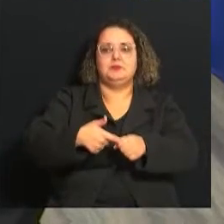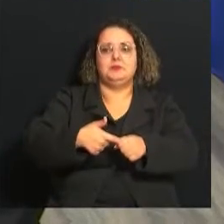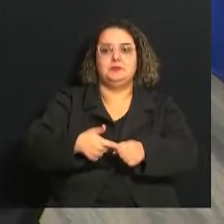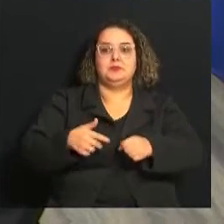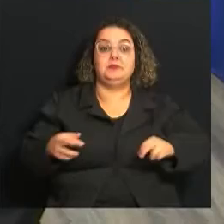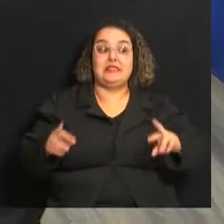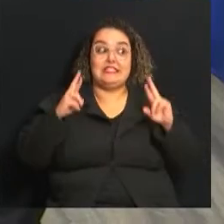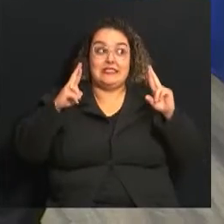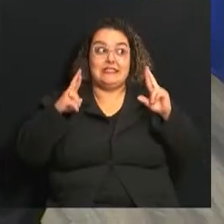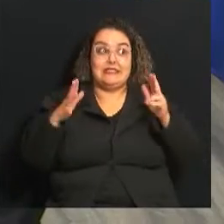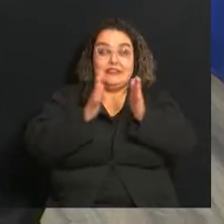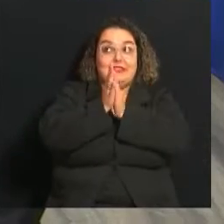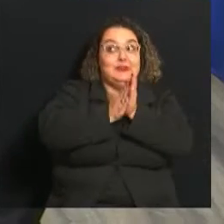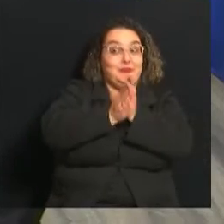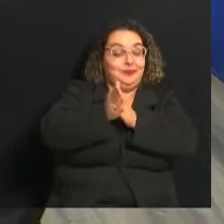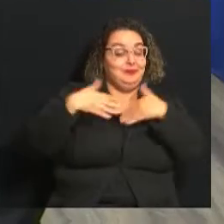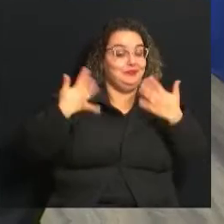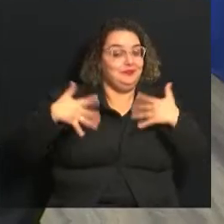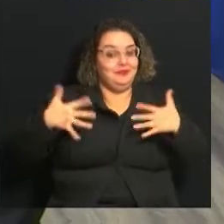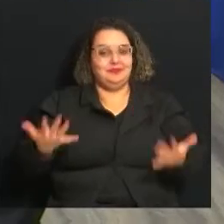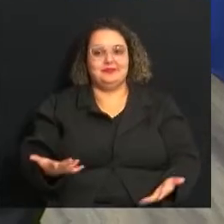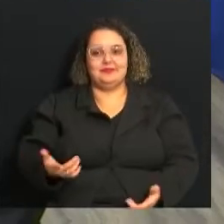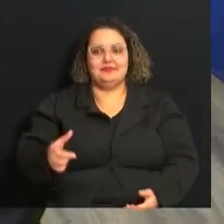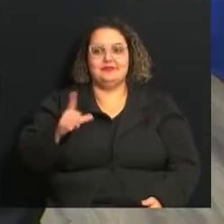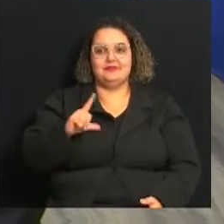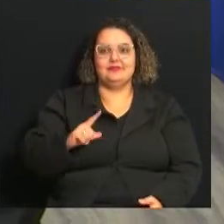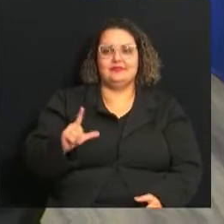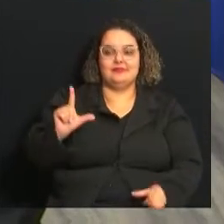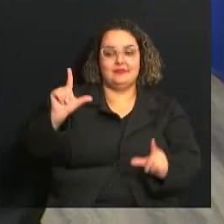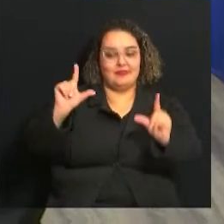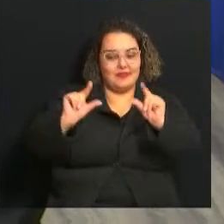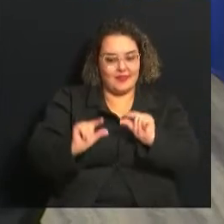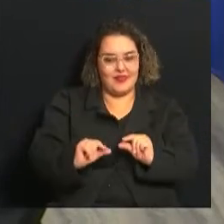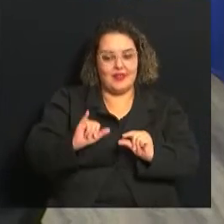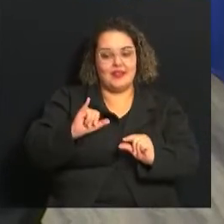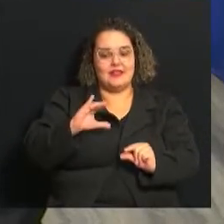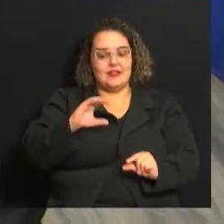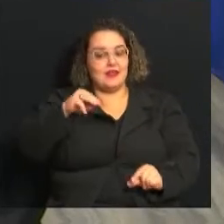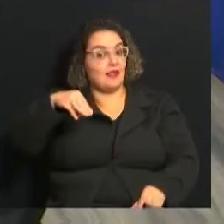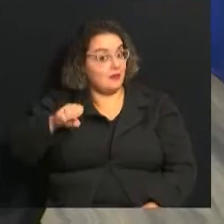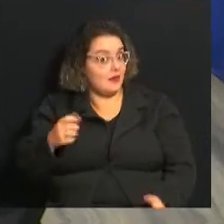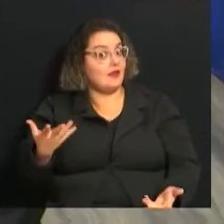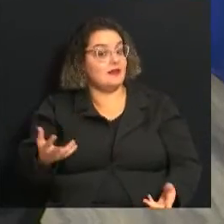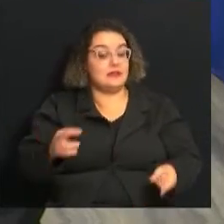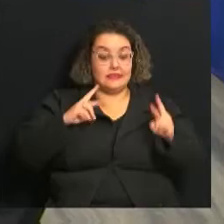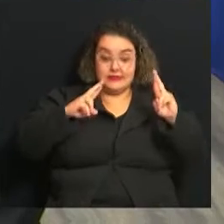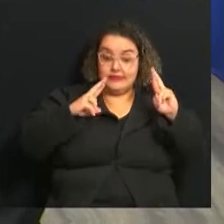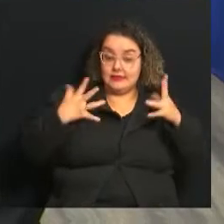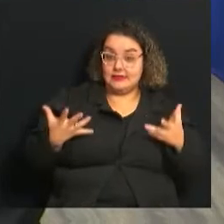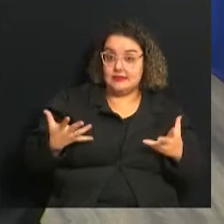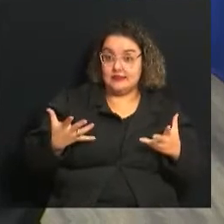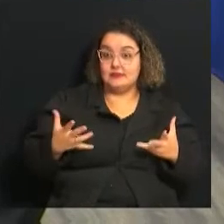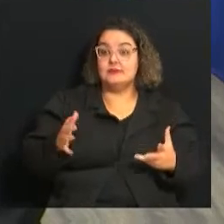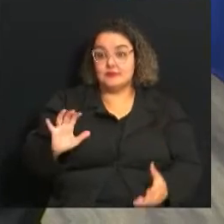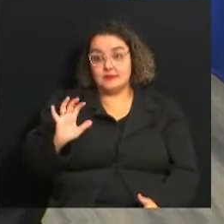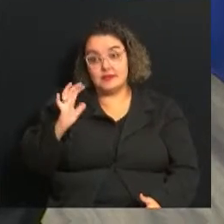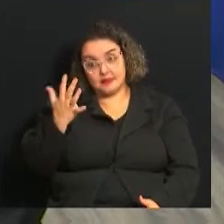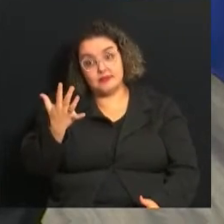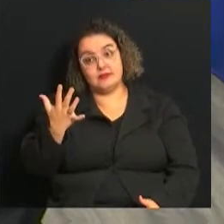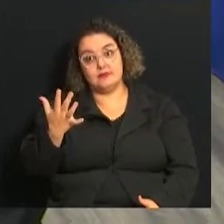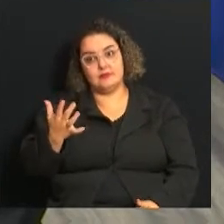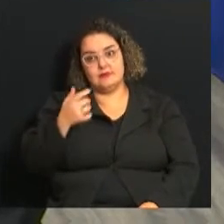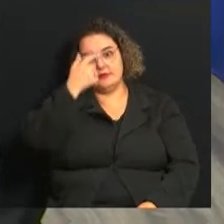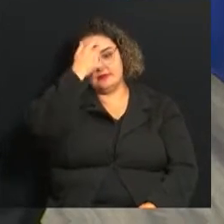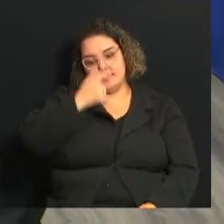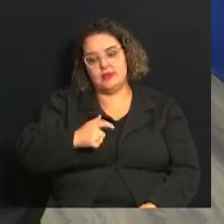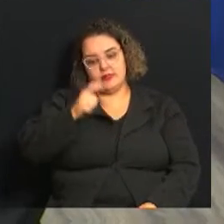na expectativa, né? Teve a redução do ICMS, então todo mundo esperando para que isso venha para os consumidores, mas